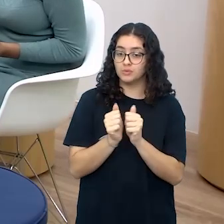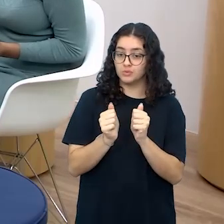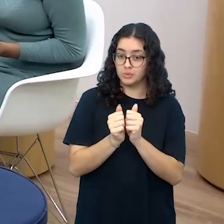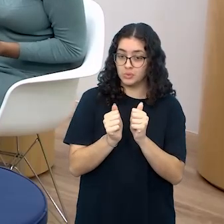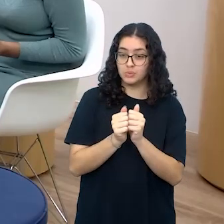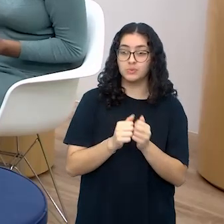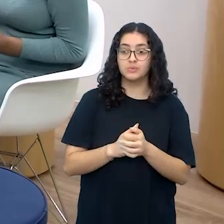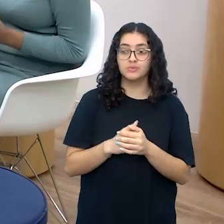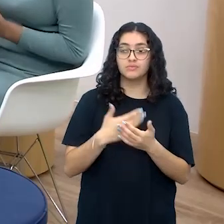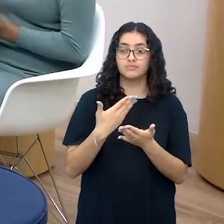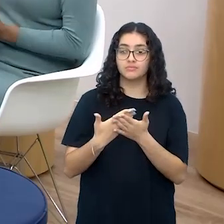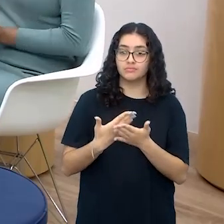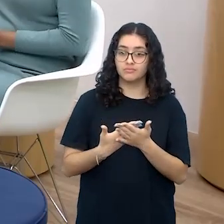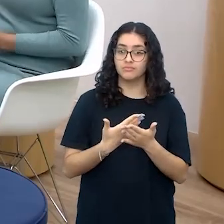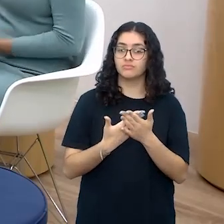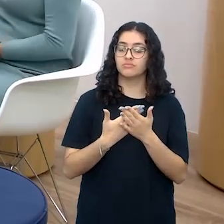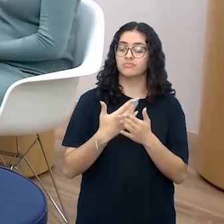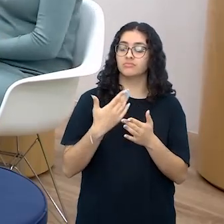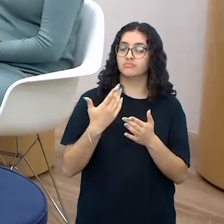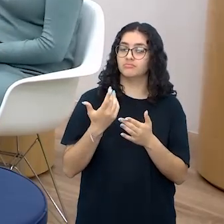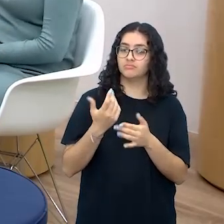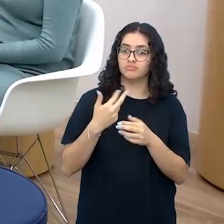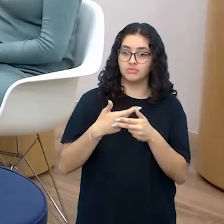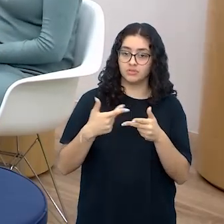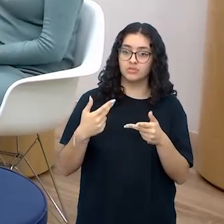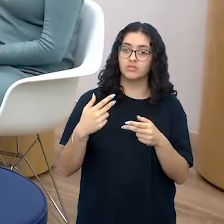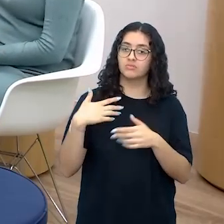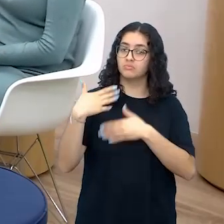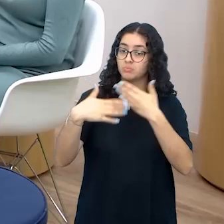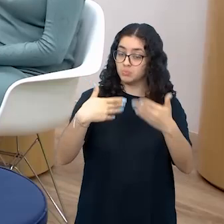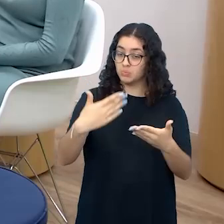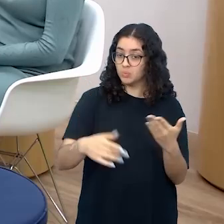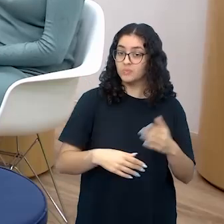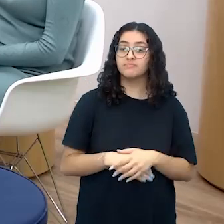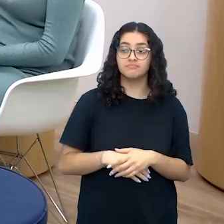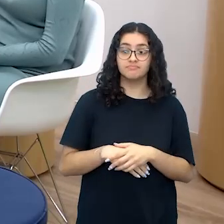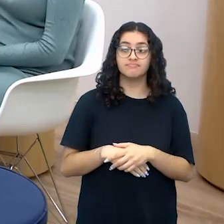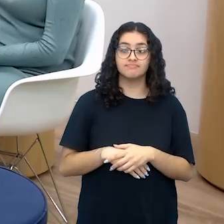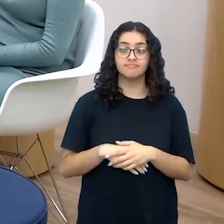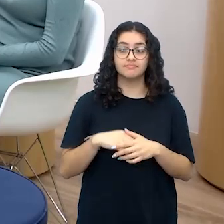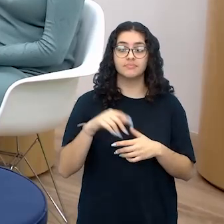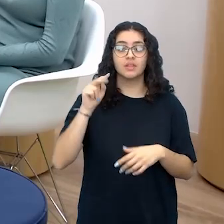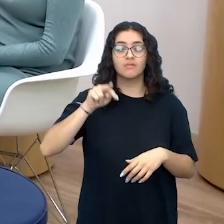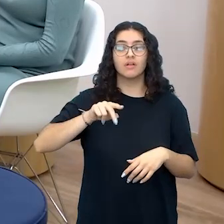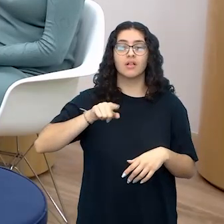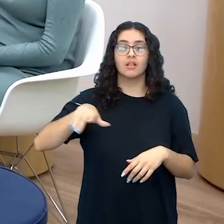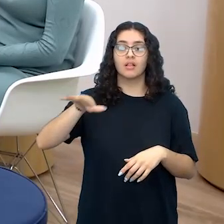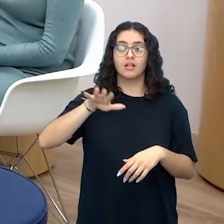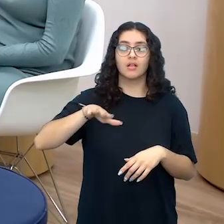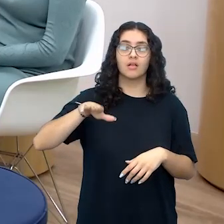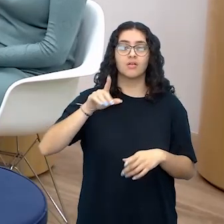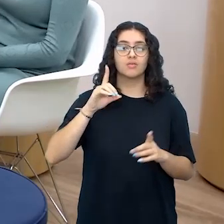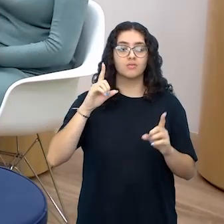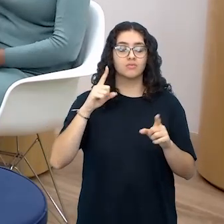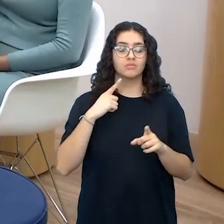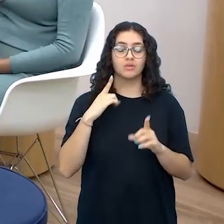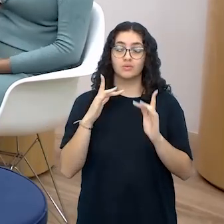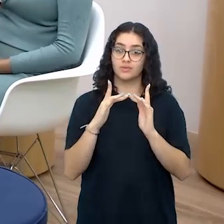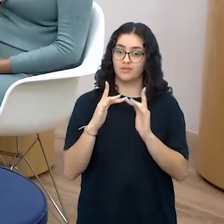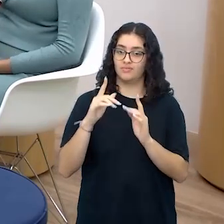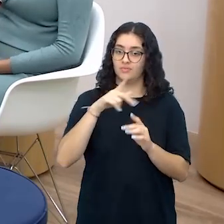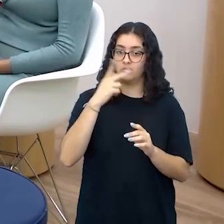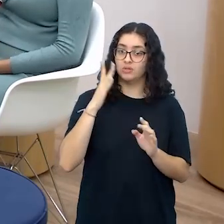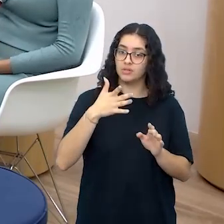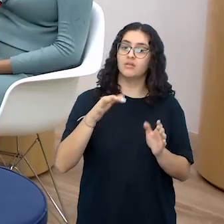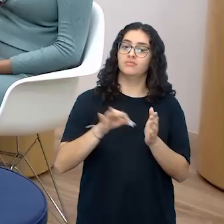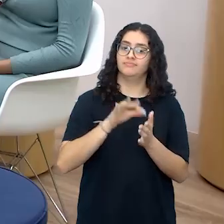aí de estrutura de ações formativas e atualização para os profissionais da educação, certo? Aí lá